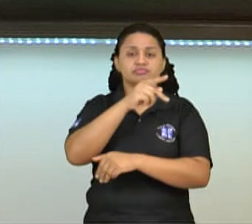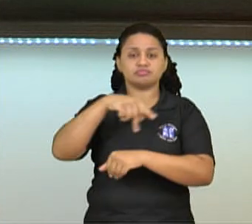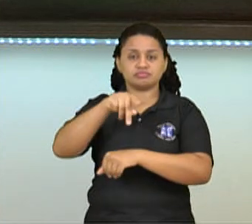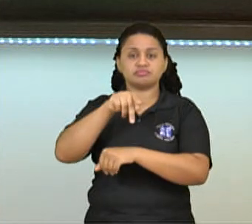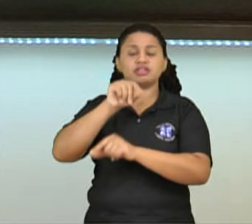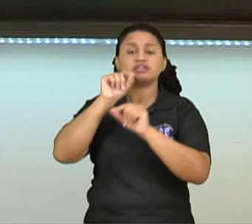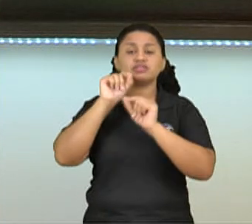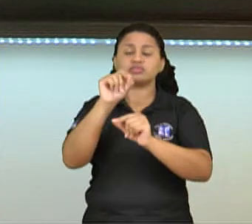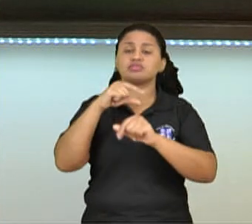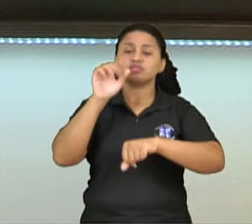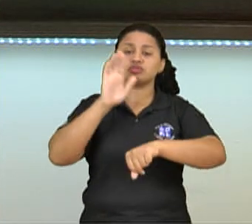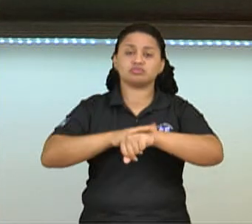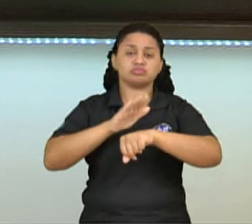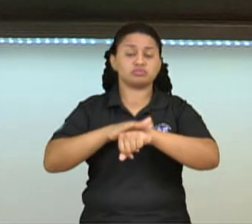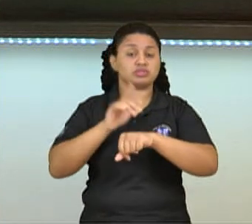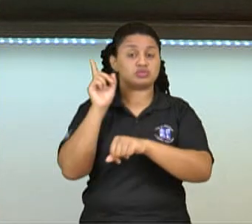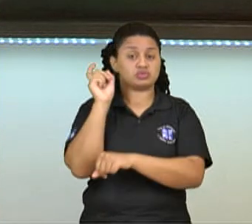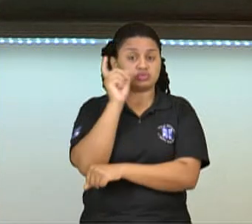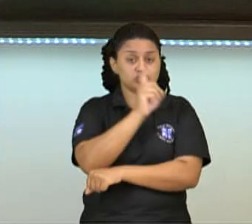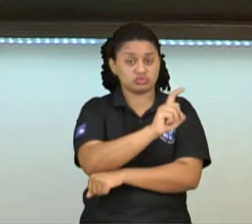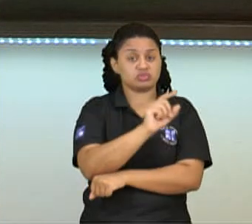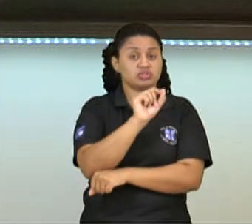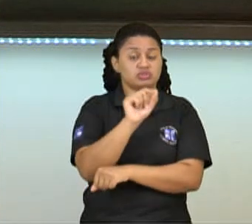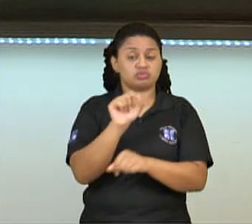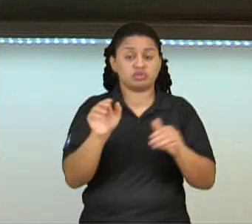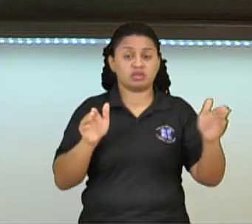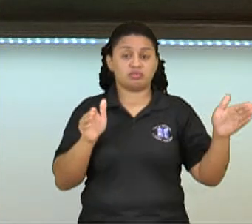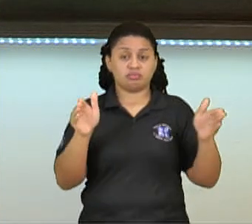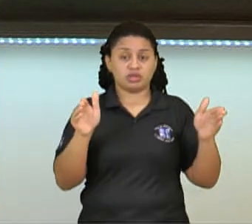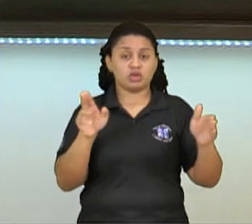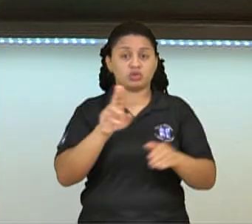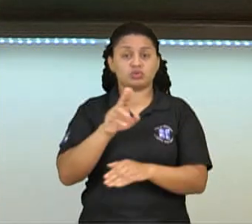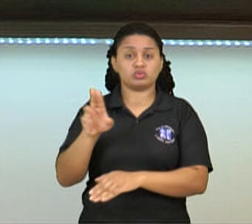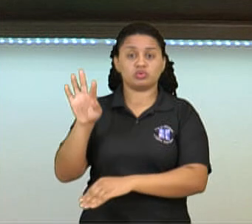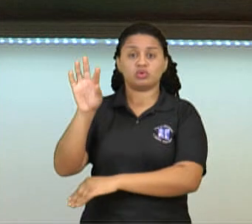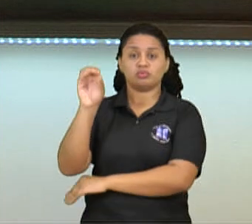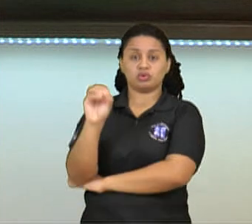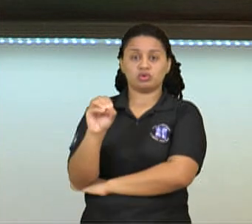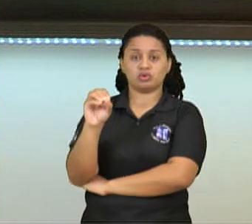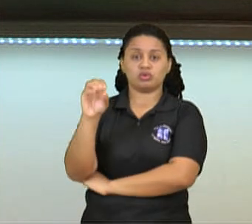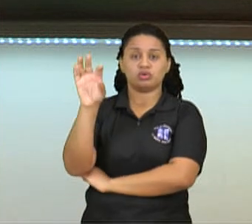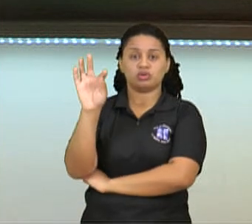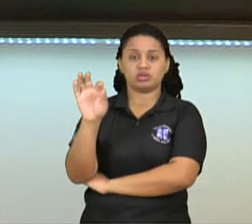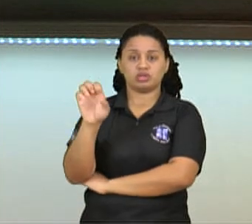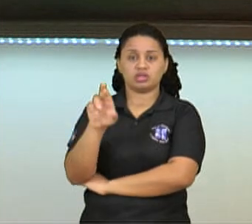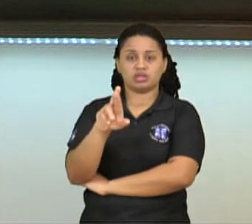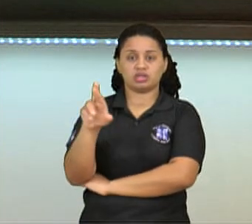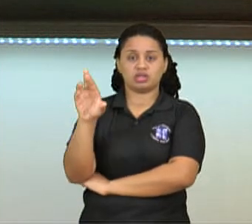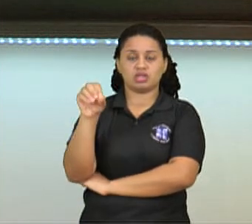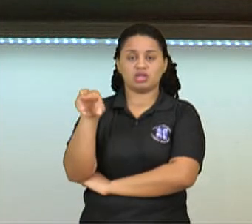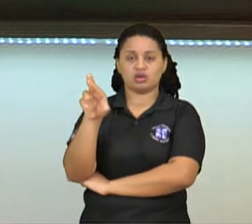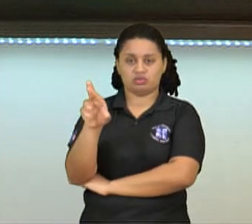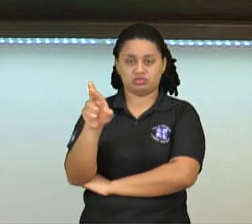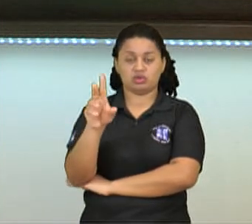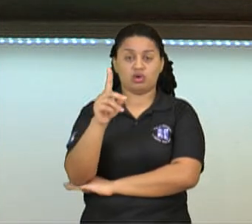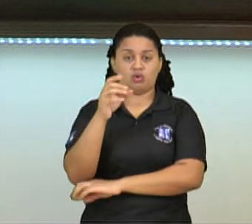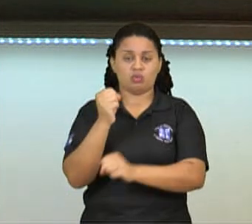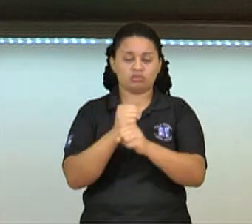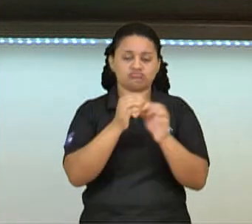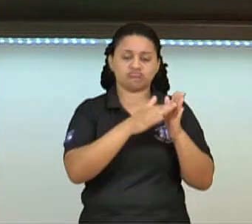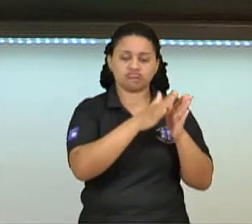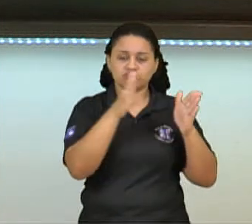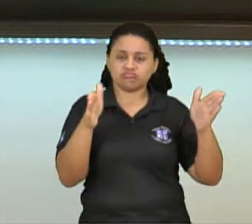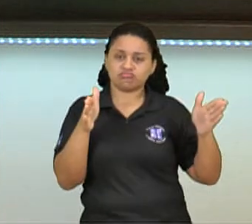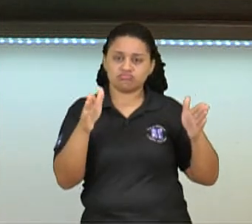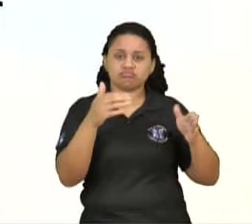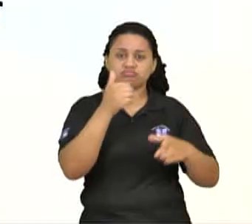um momento bastante delicado chamado O Terror, que vai de 1793 até